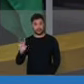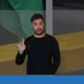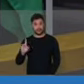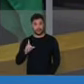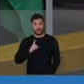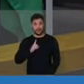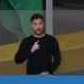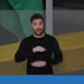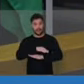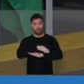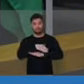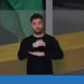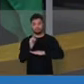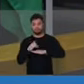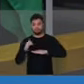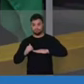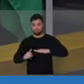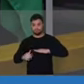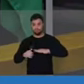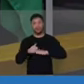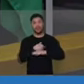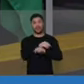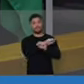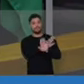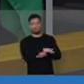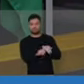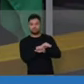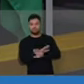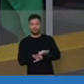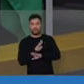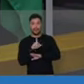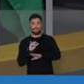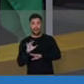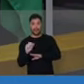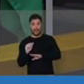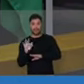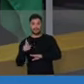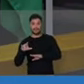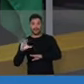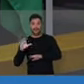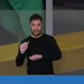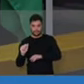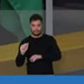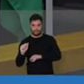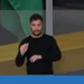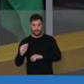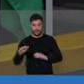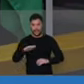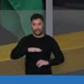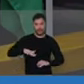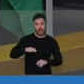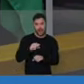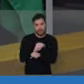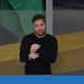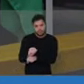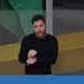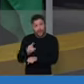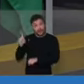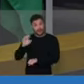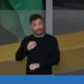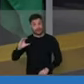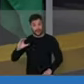Baleia Franca claro que o sul de Santa Catarina Nós Somos privilegiados em ter A Baleia Franca